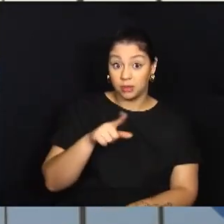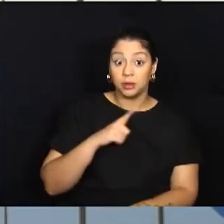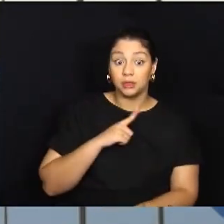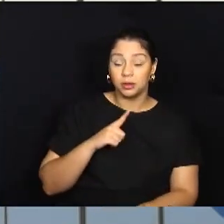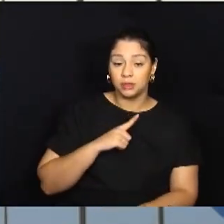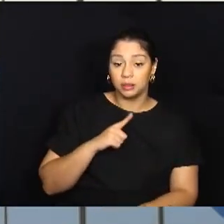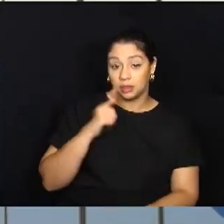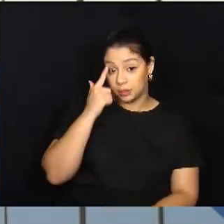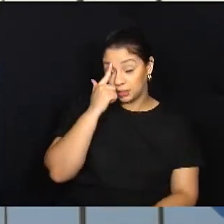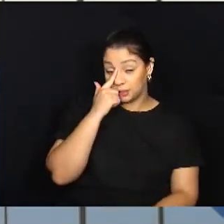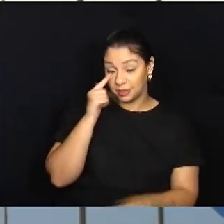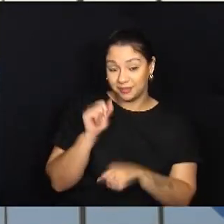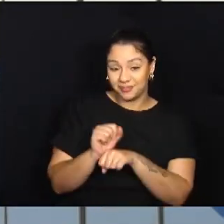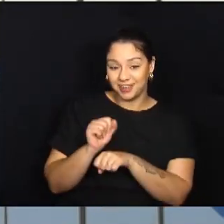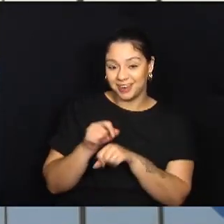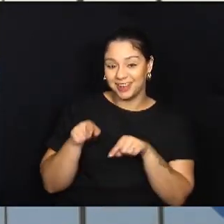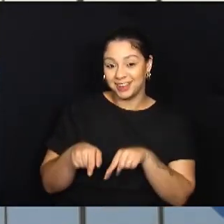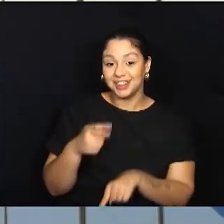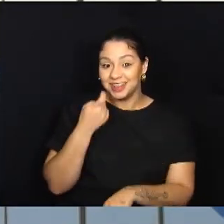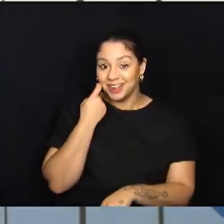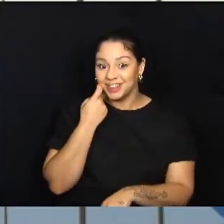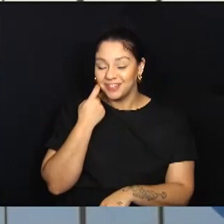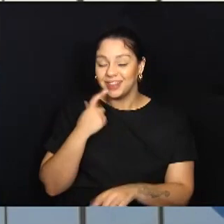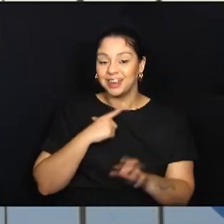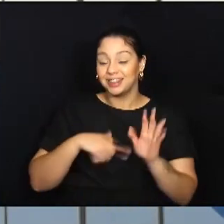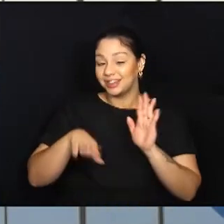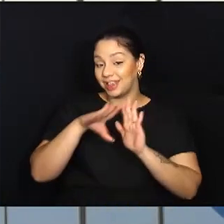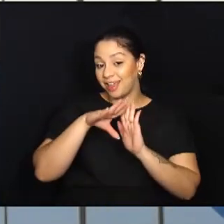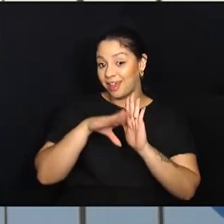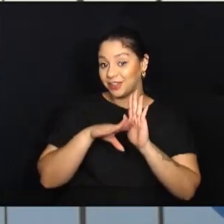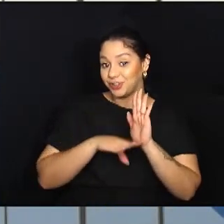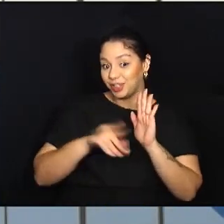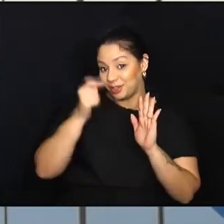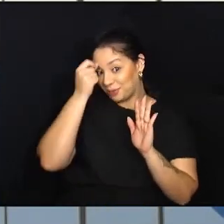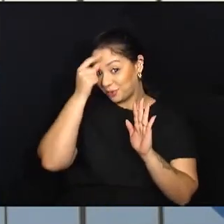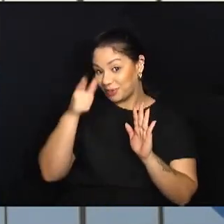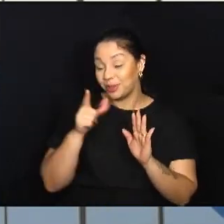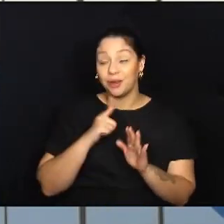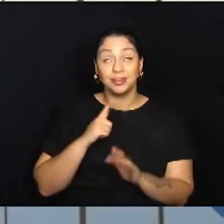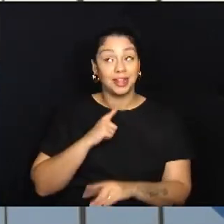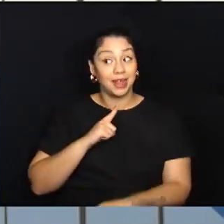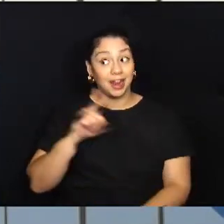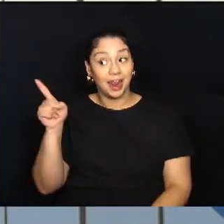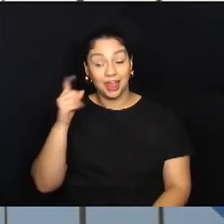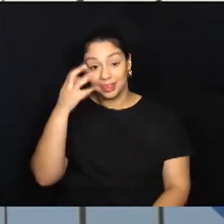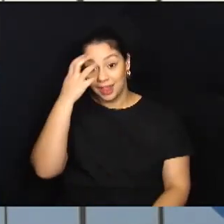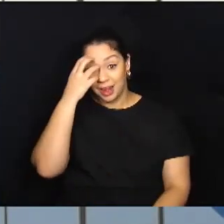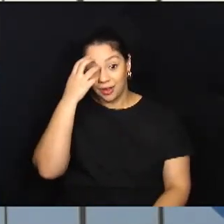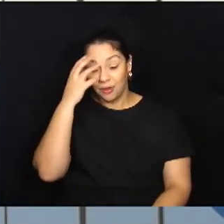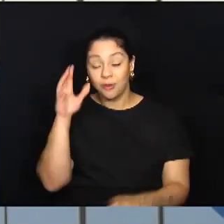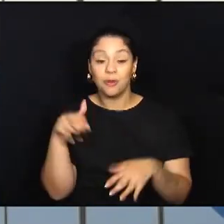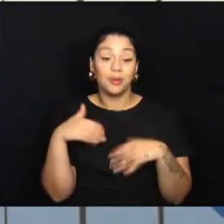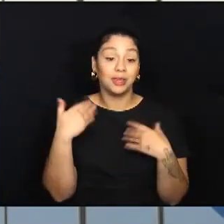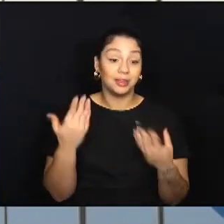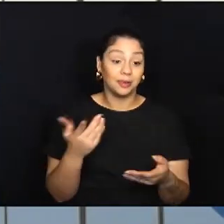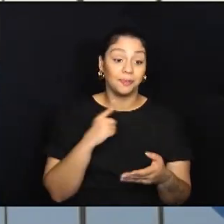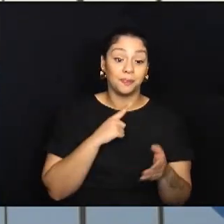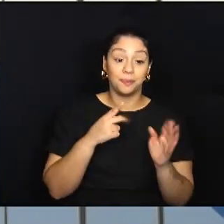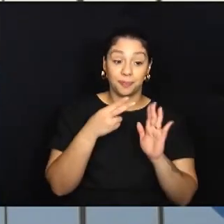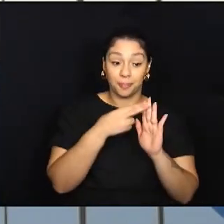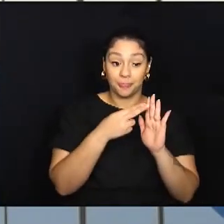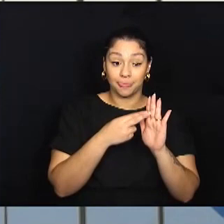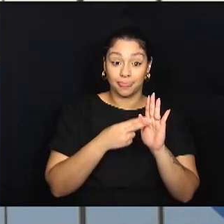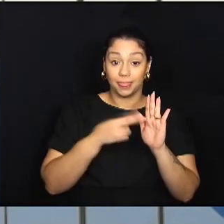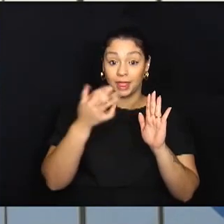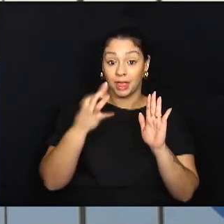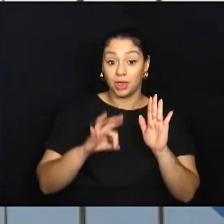toda sexta-feira a agenda cultural, a gente traz vários eventos que acontecem lá na Lagoa. Por isso, uma resolução define